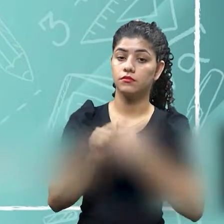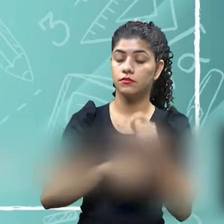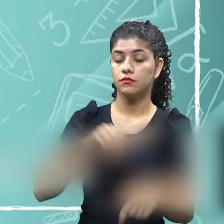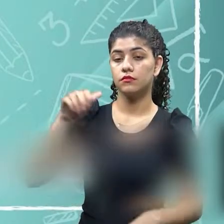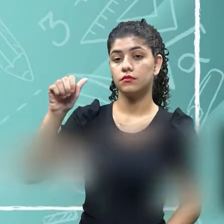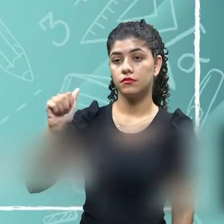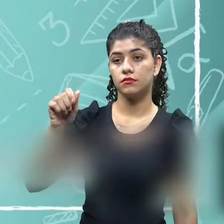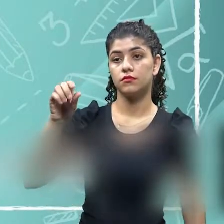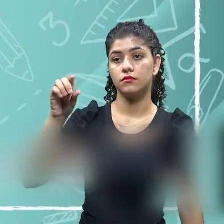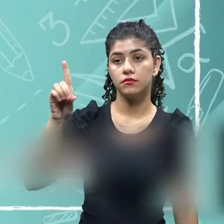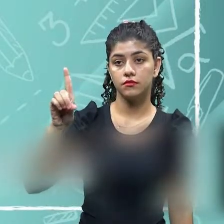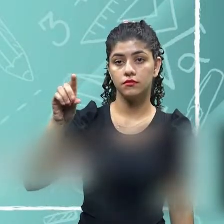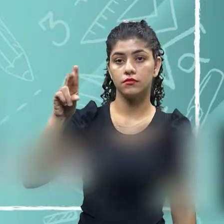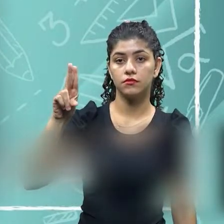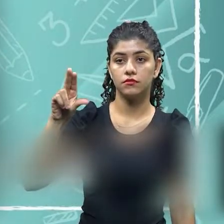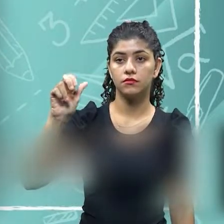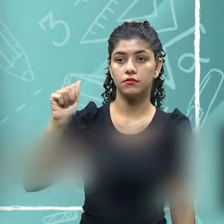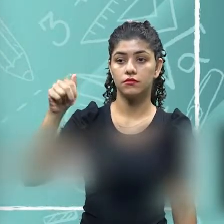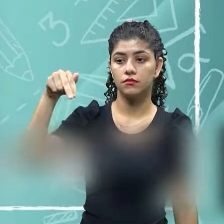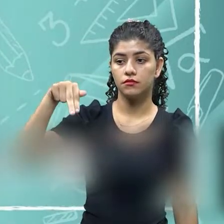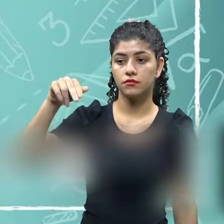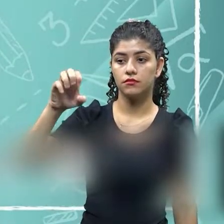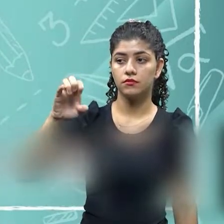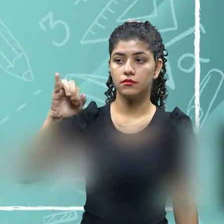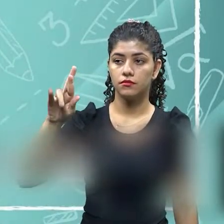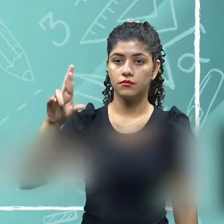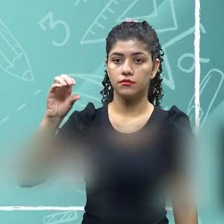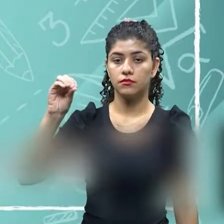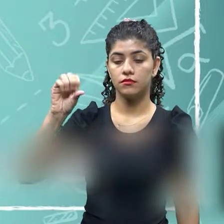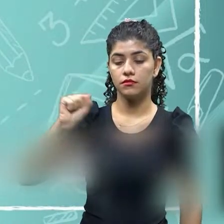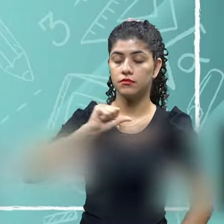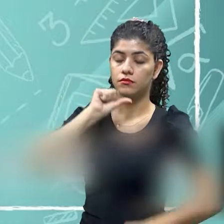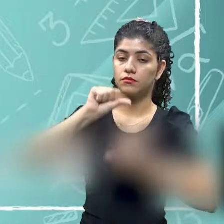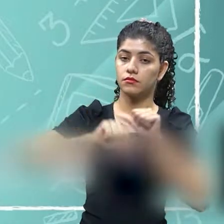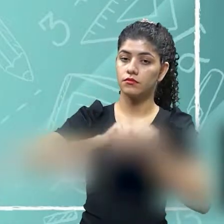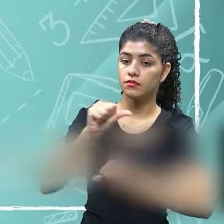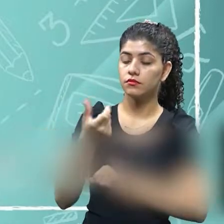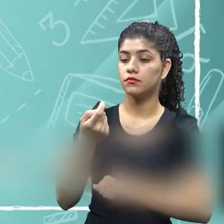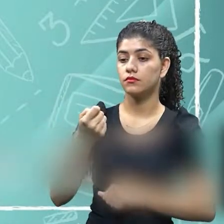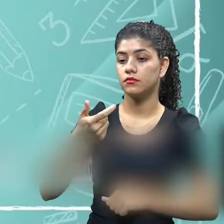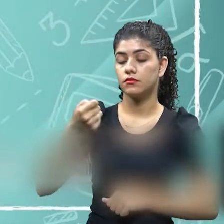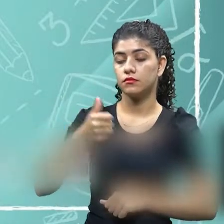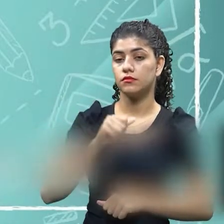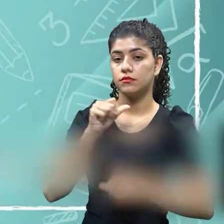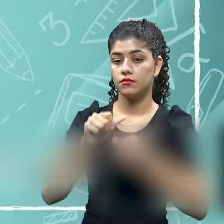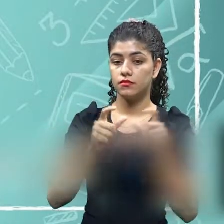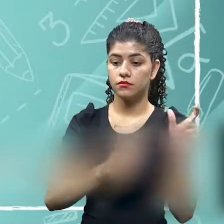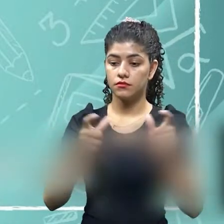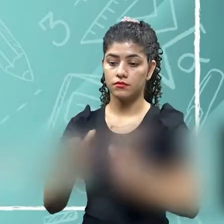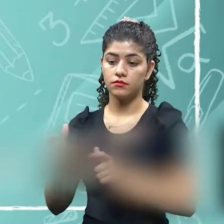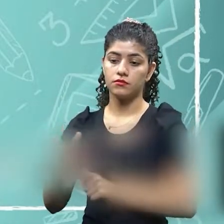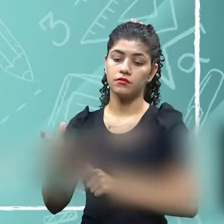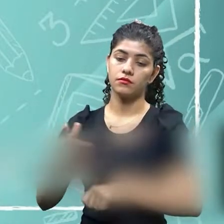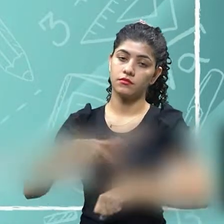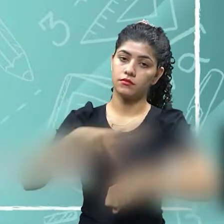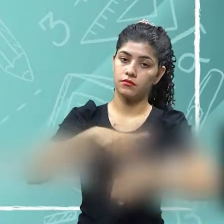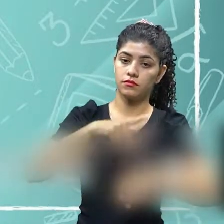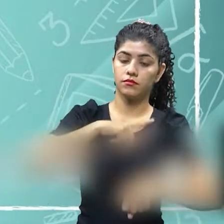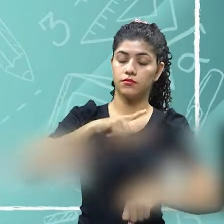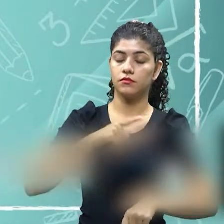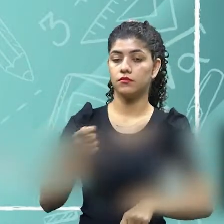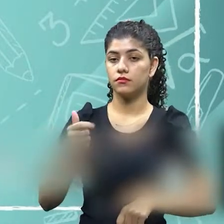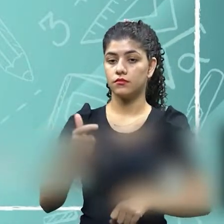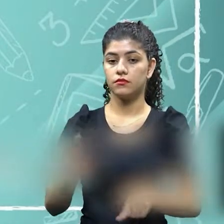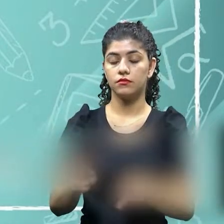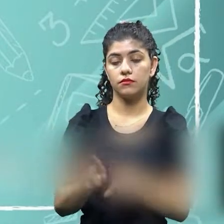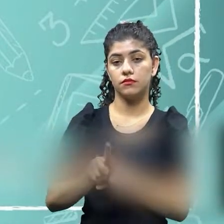processos aduaneiros, ou seja, a mudança de moeda, a mudança de câmbio. Cada país tem a sua moeda, em termos